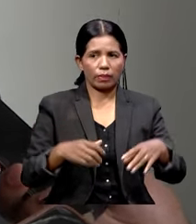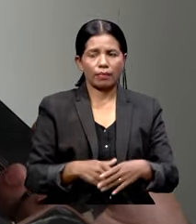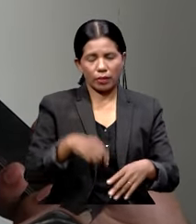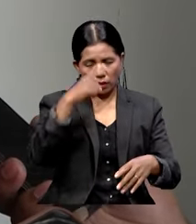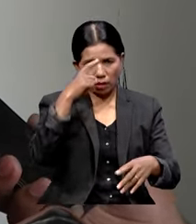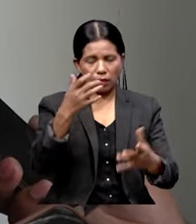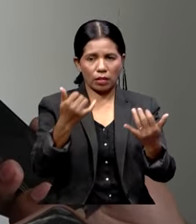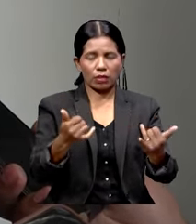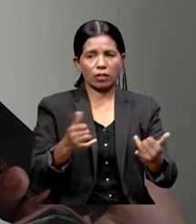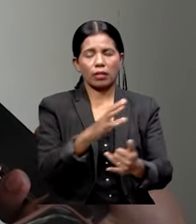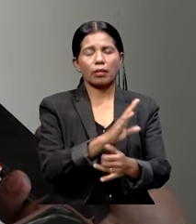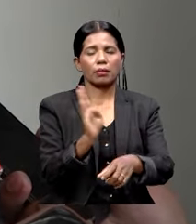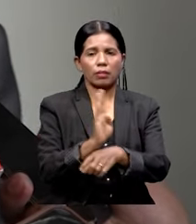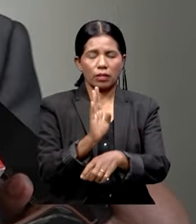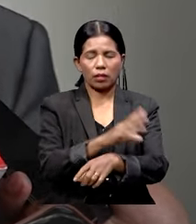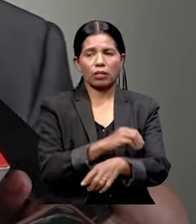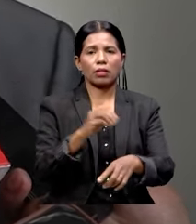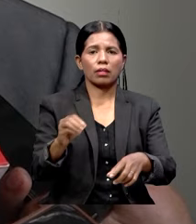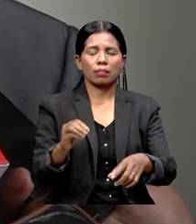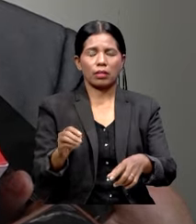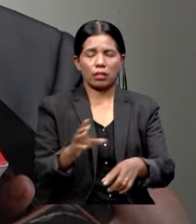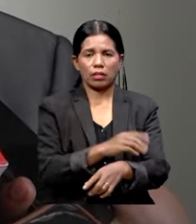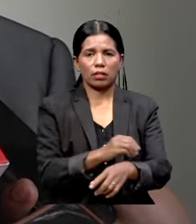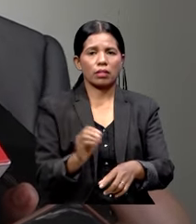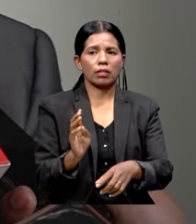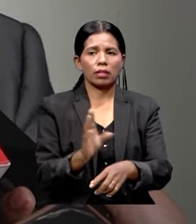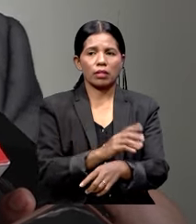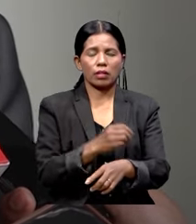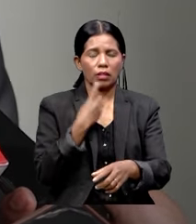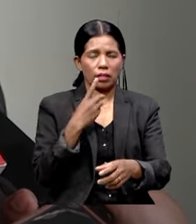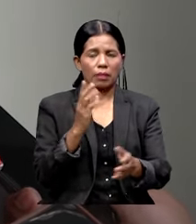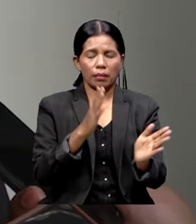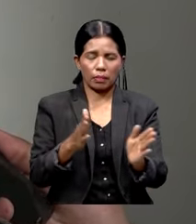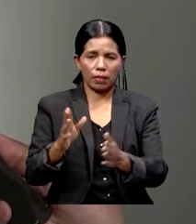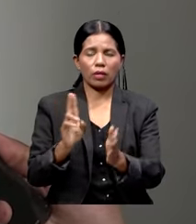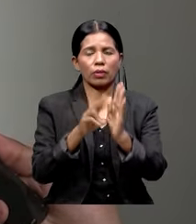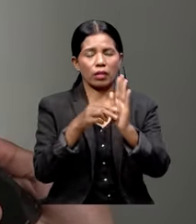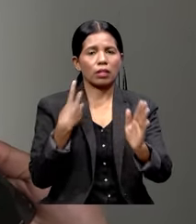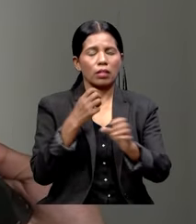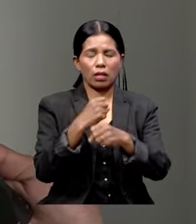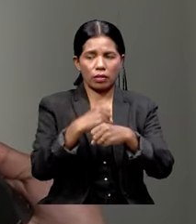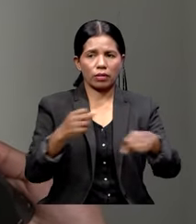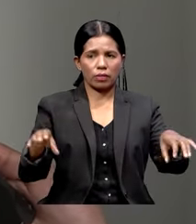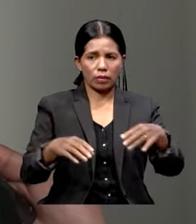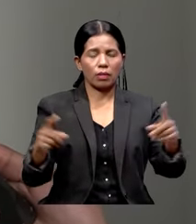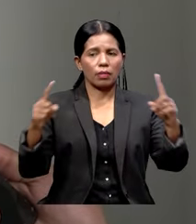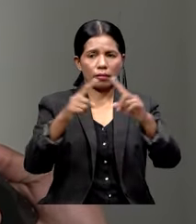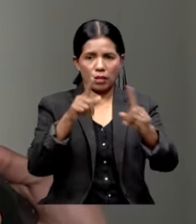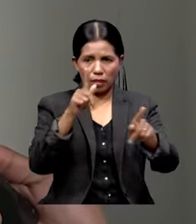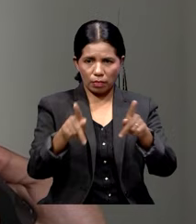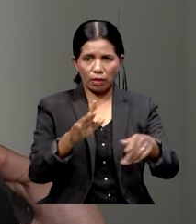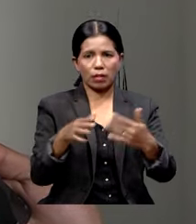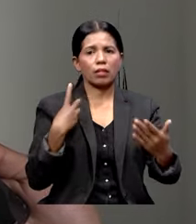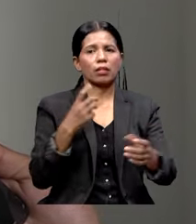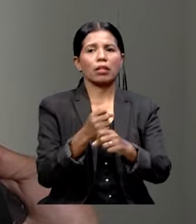agora, ocuparam ele ao Zé, e está preparando agenda, horário para depois atuar o serviço. Serviço não é para o povo, e está